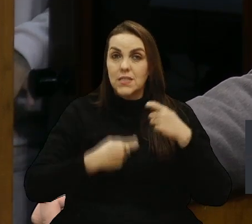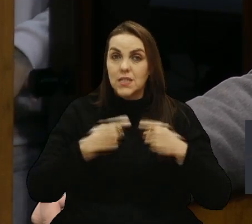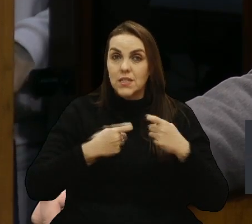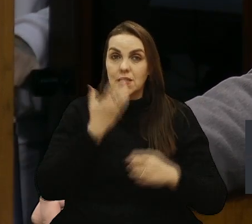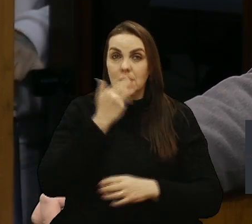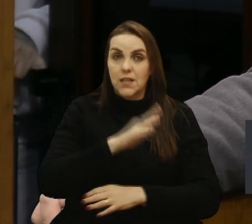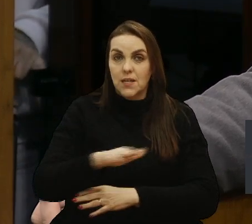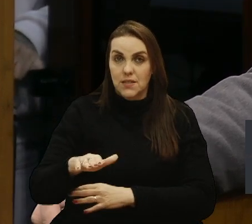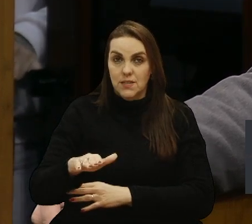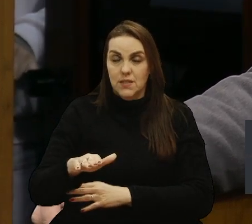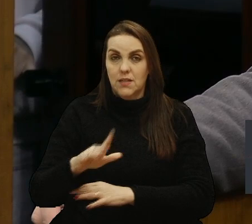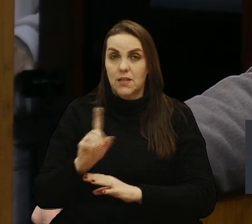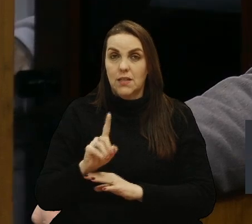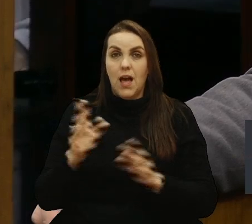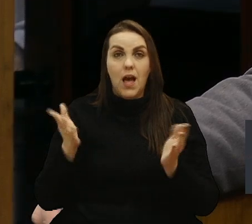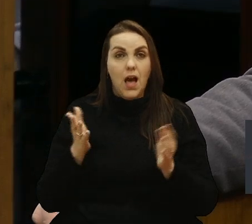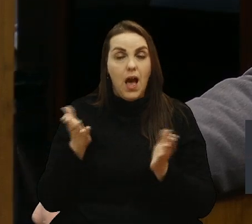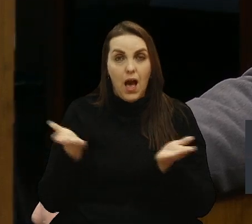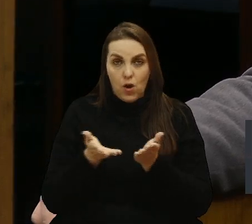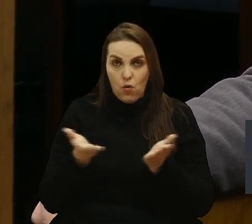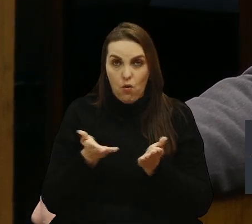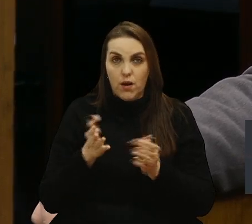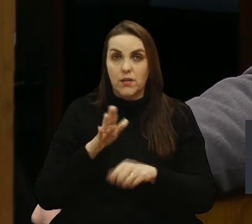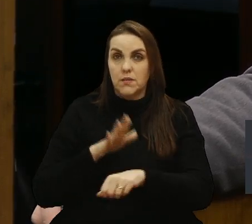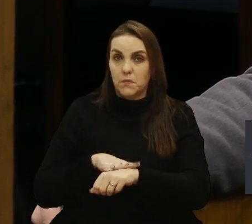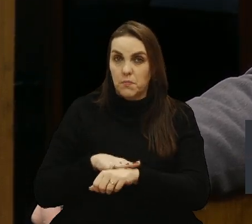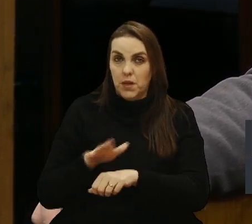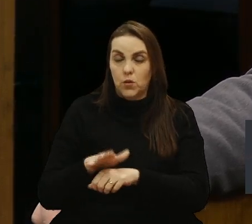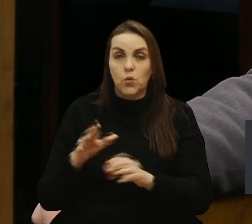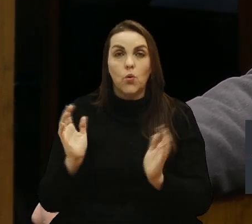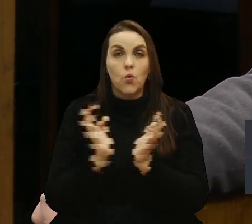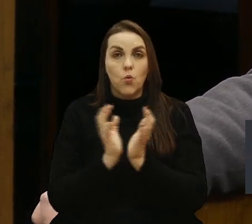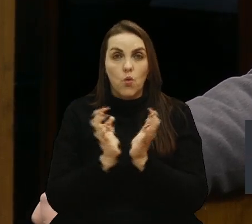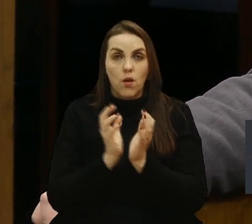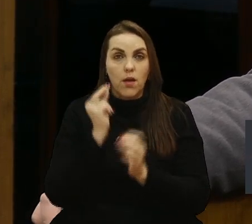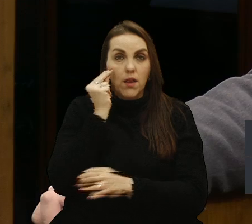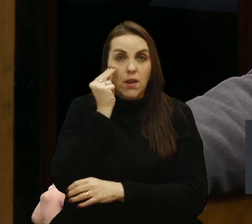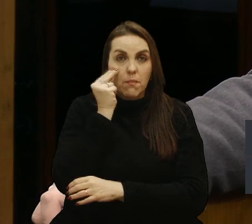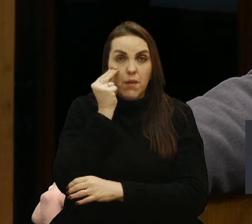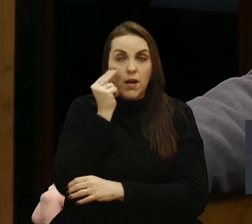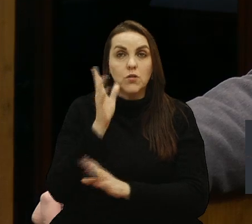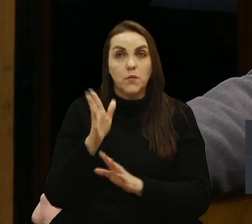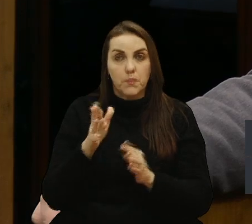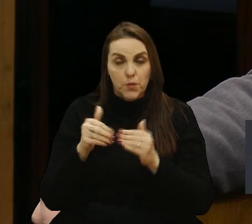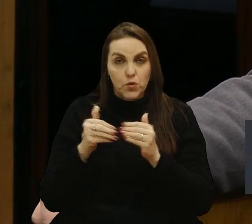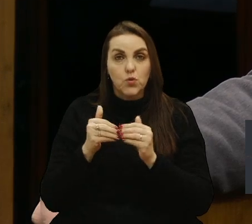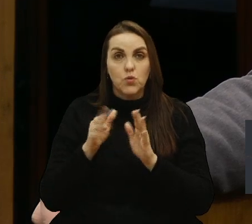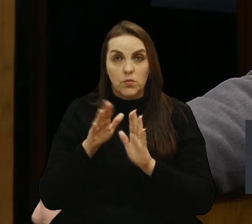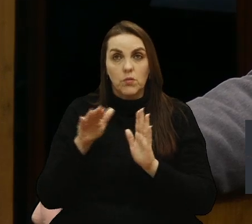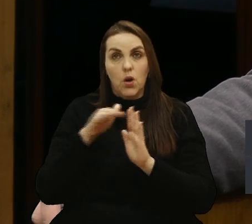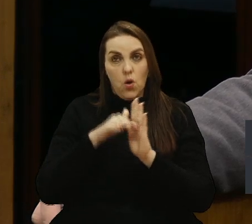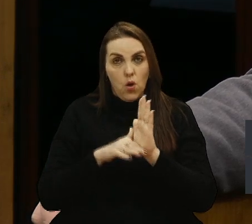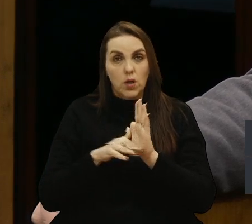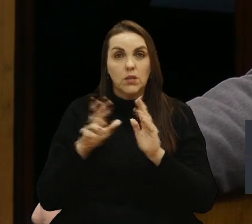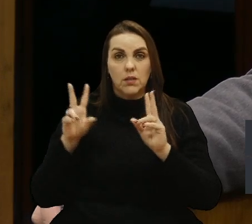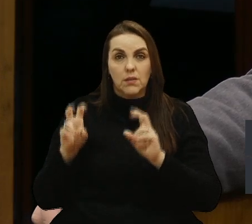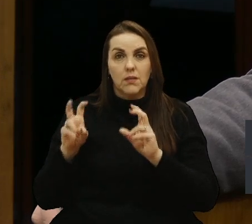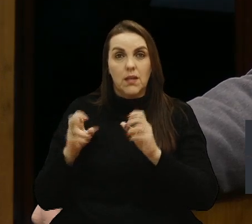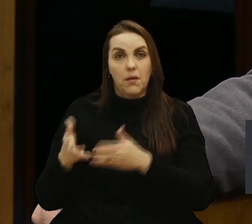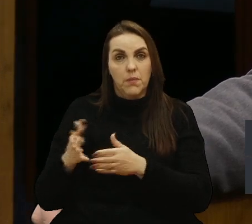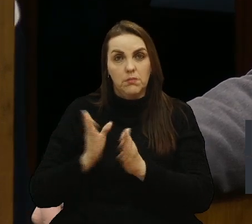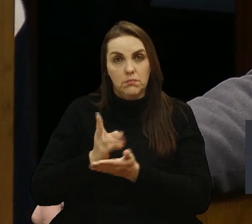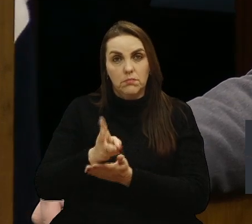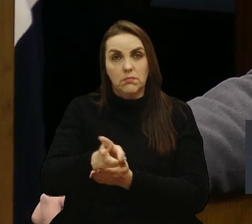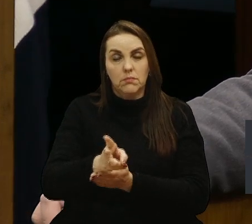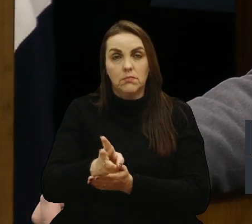neste instante. Inclusive, o colega Libardi mesmo me pediu que eu fizesse uma questão de ordem e pedisse a colega que mantesse o tema. Mas, em respeito à vereadora